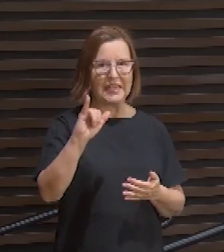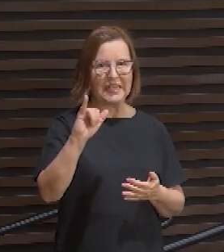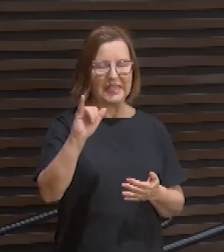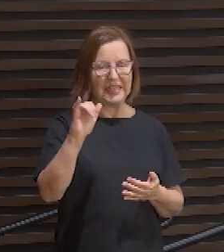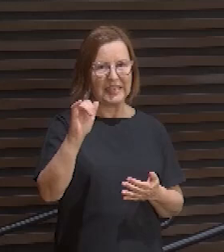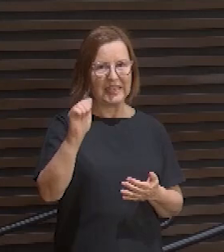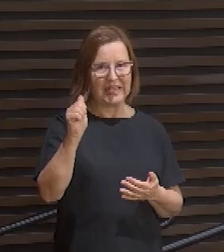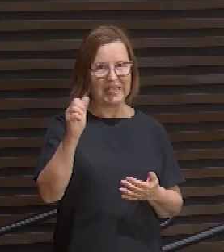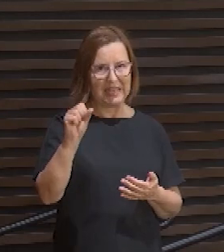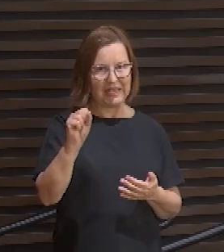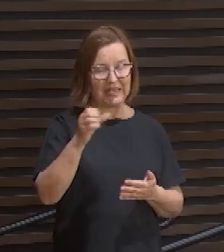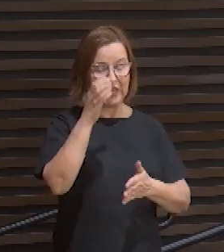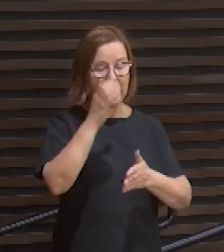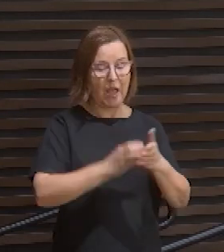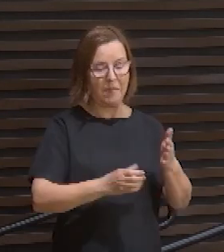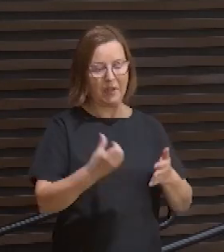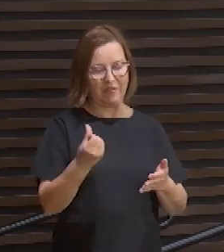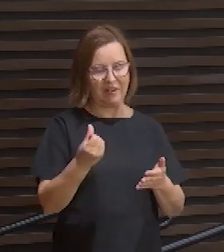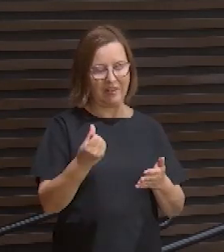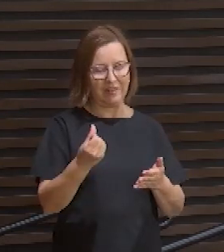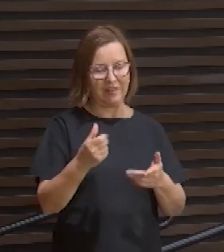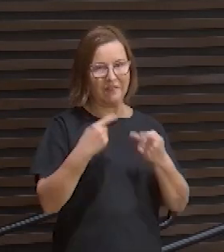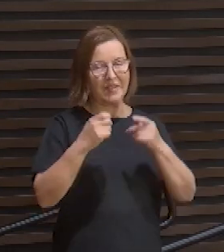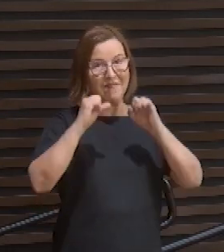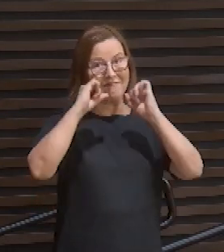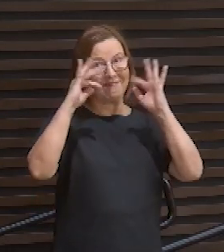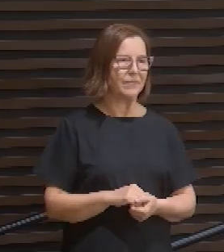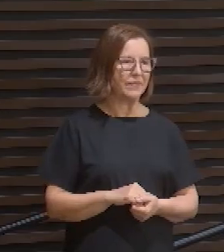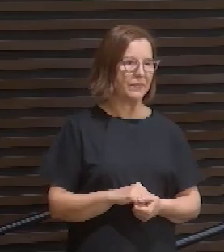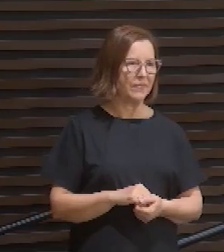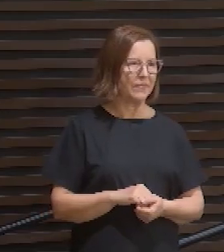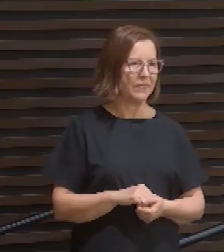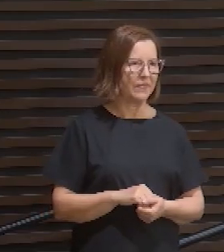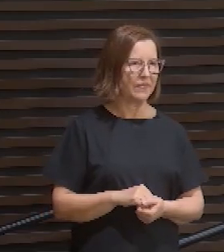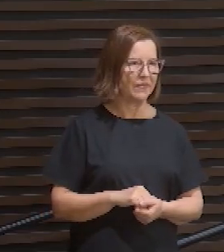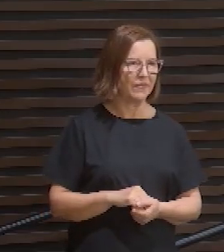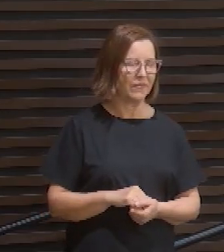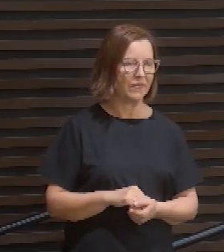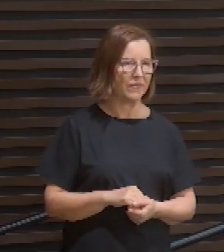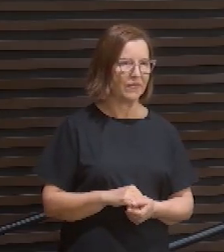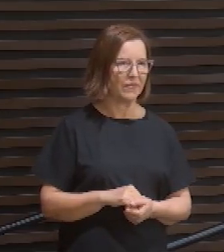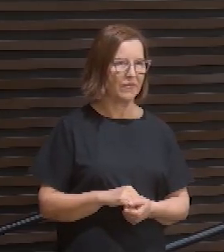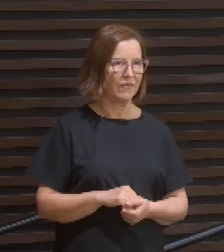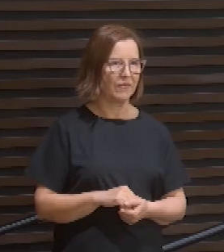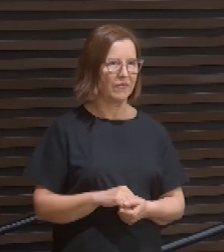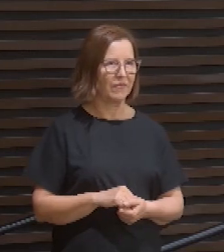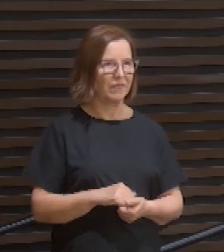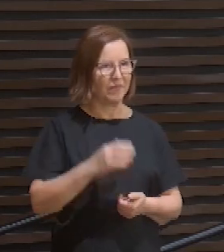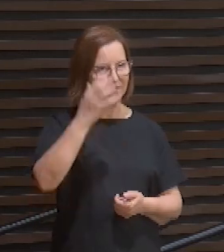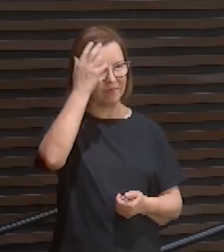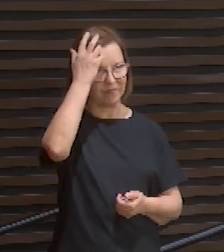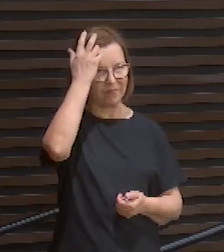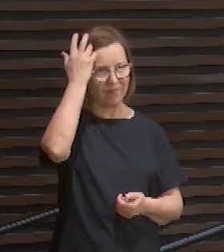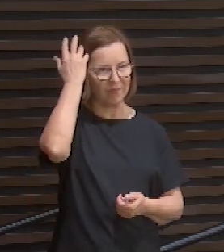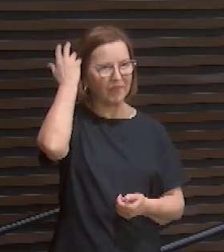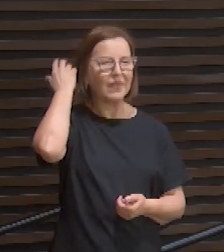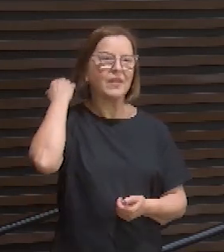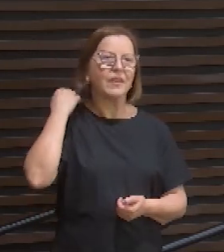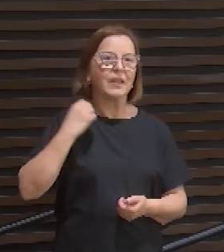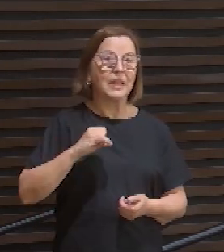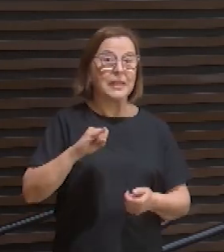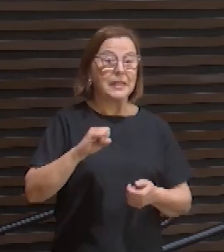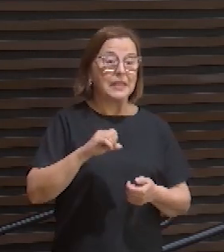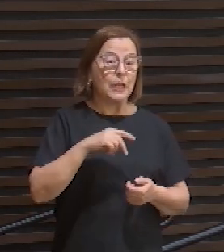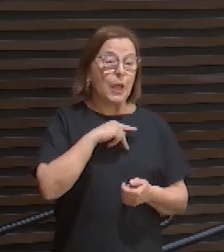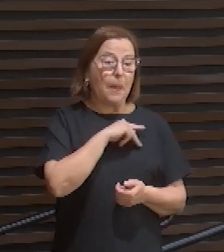mais claramente da ressurreição de Cristo ao terceiro dia. Nós estamos sendo bereano aqui, irmãos. Se Paulo falou que aconteceu